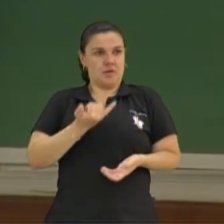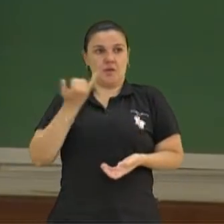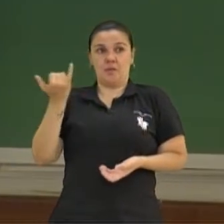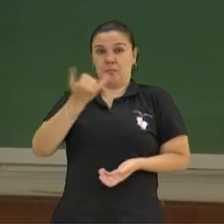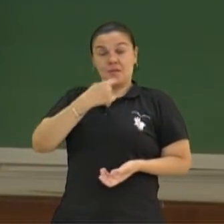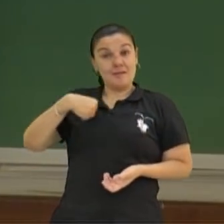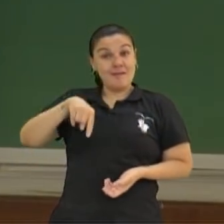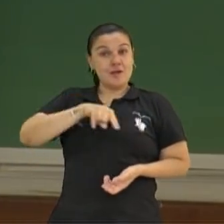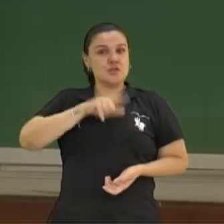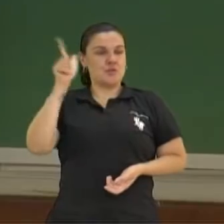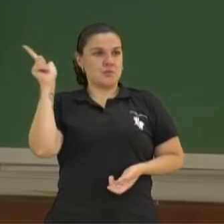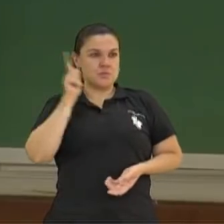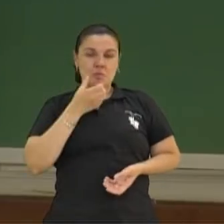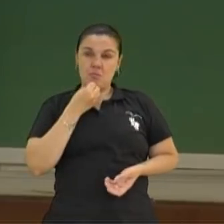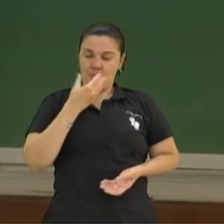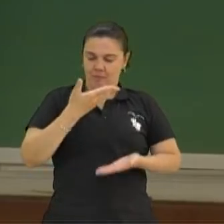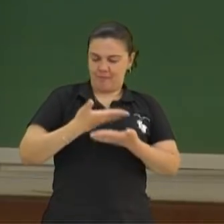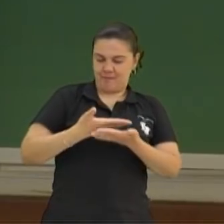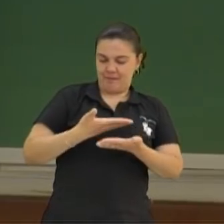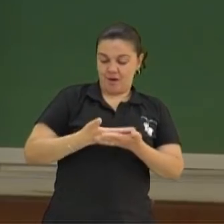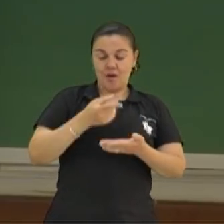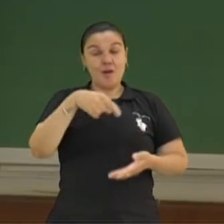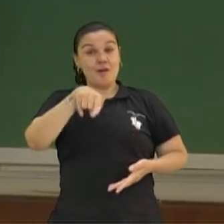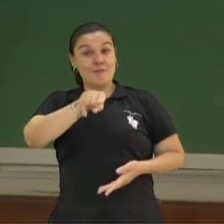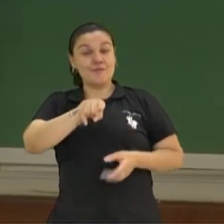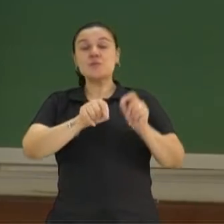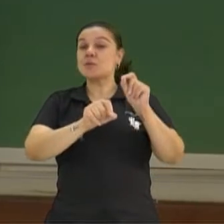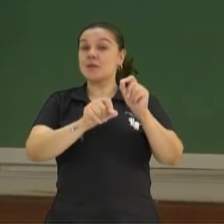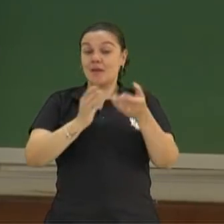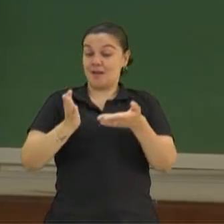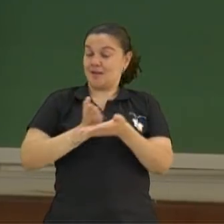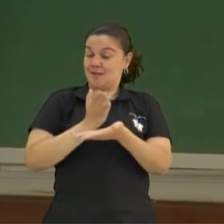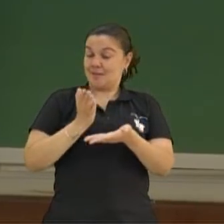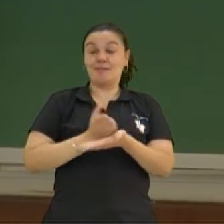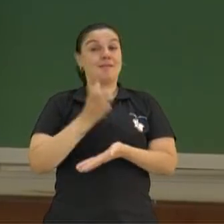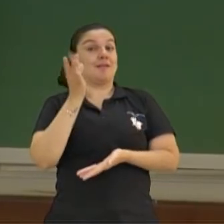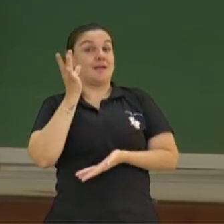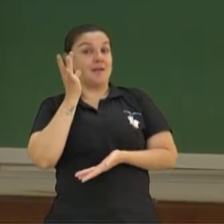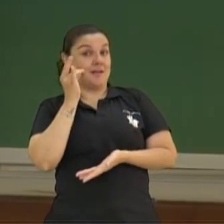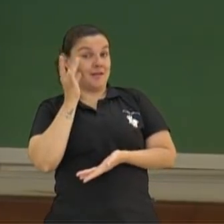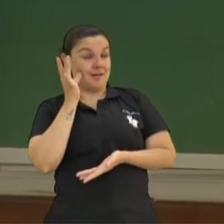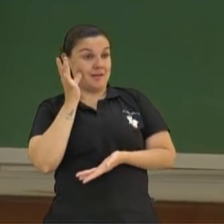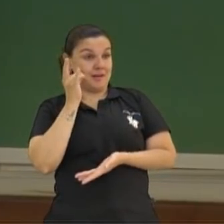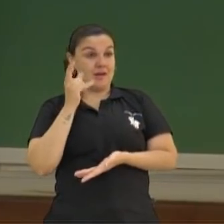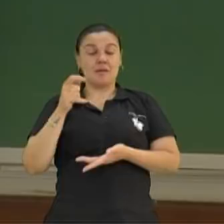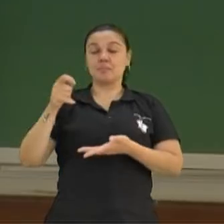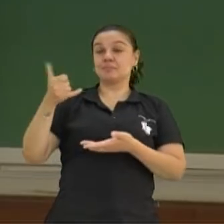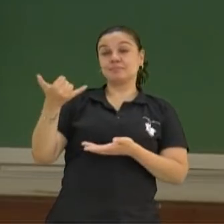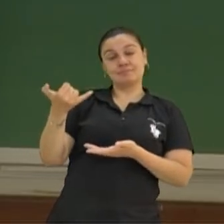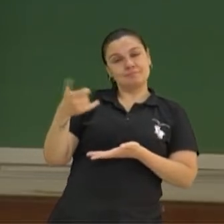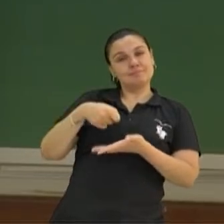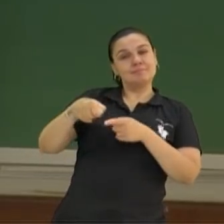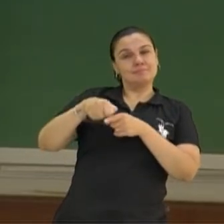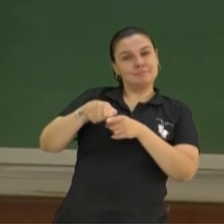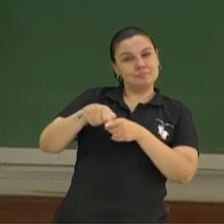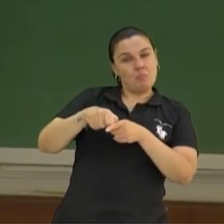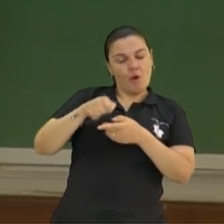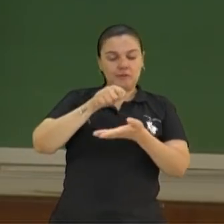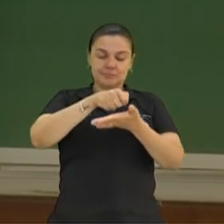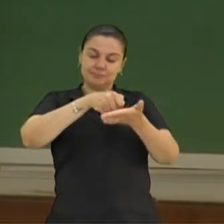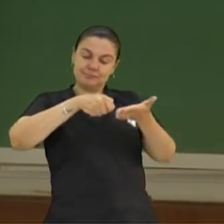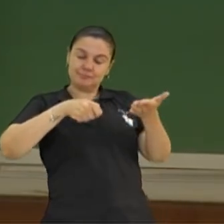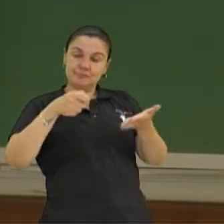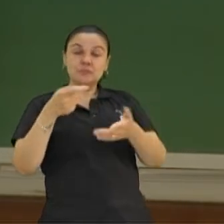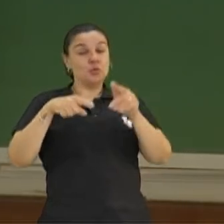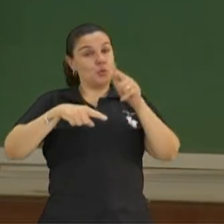que, para que possamos ter uma boa aula, é fundamental que você tenha um caderno, que você tenha material de escrita para que você possa realizar as